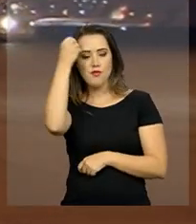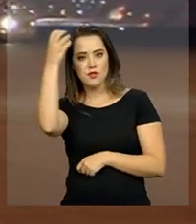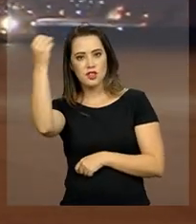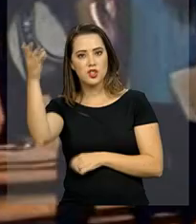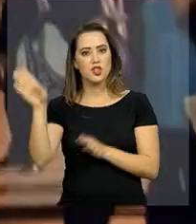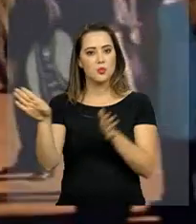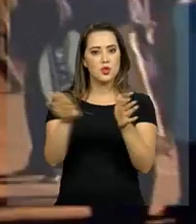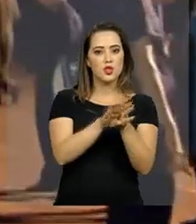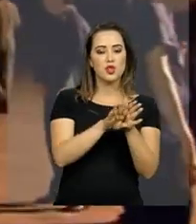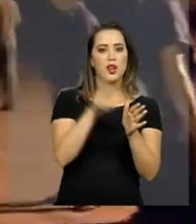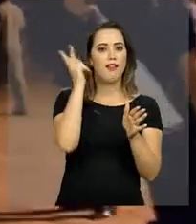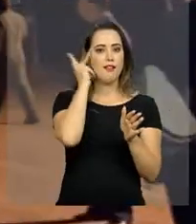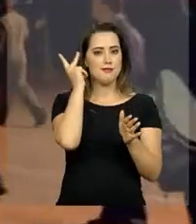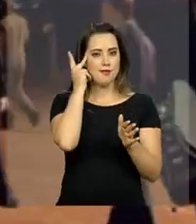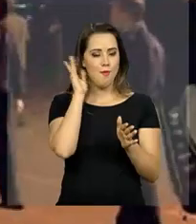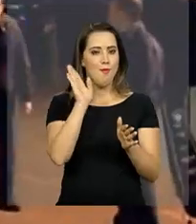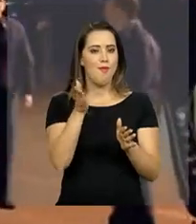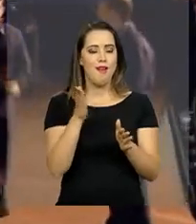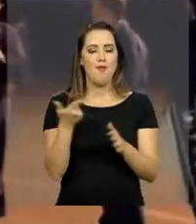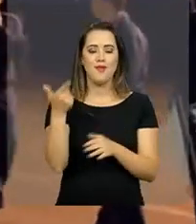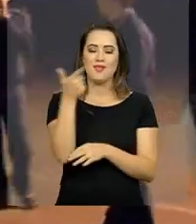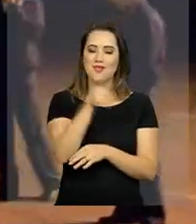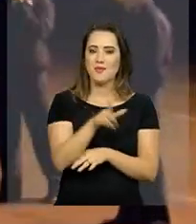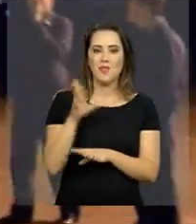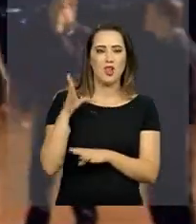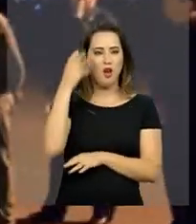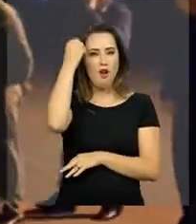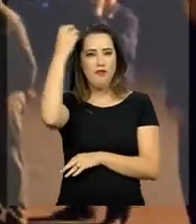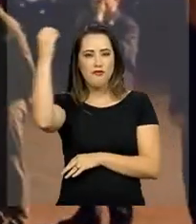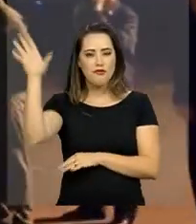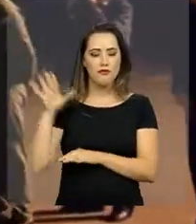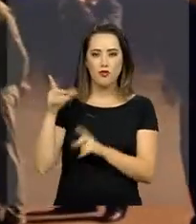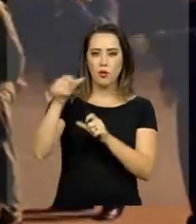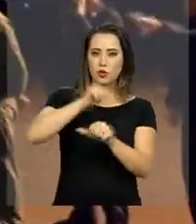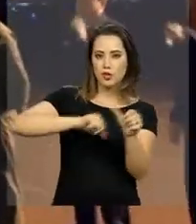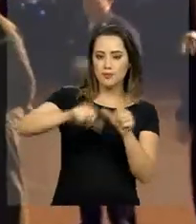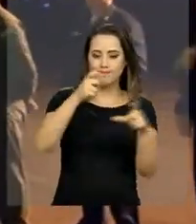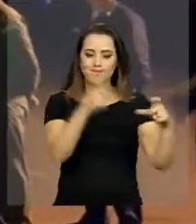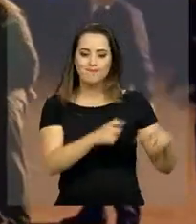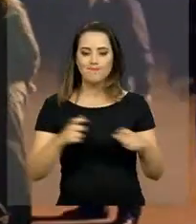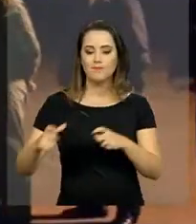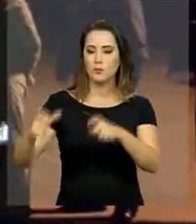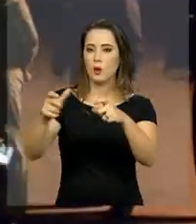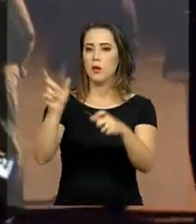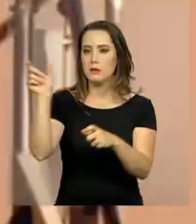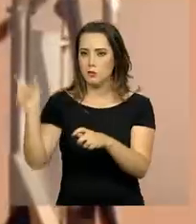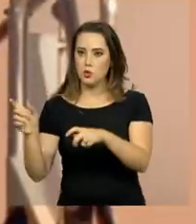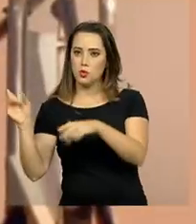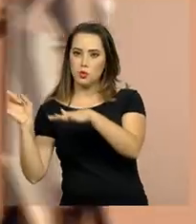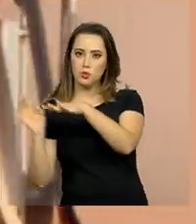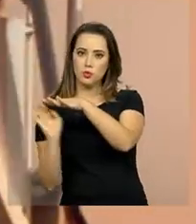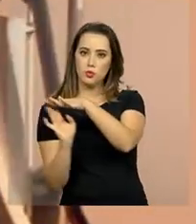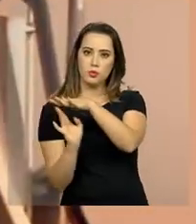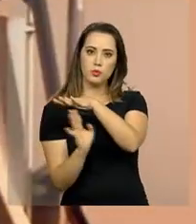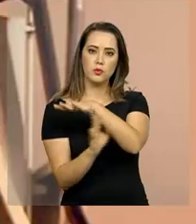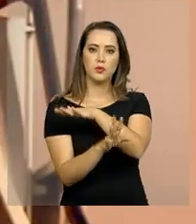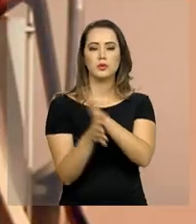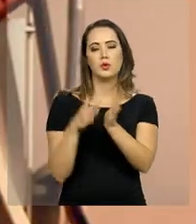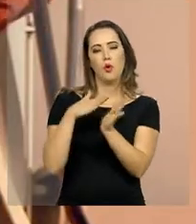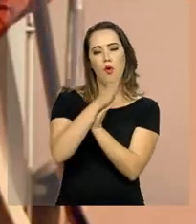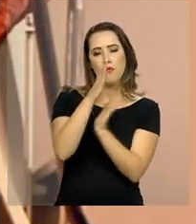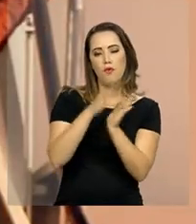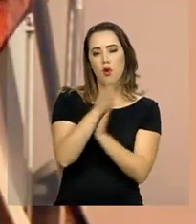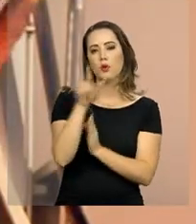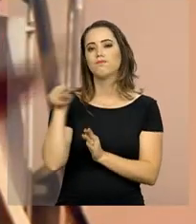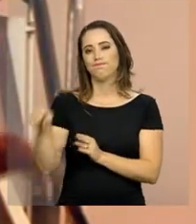com destino à capital paulista em mais um voo de interiorização dos imigrantes venezuelanos que fogem da crise